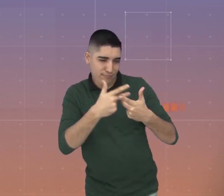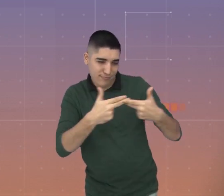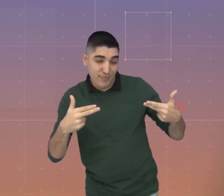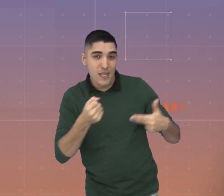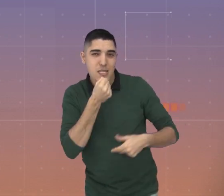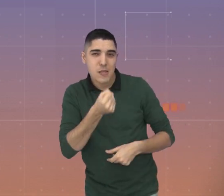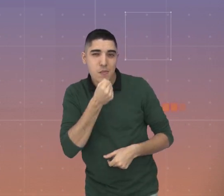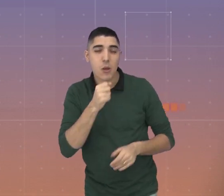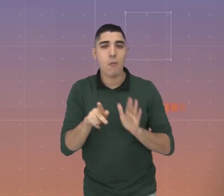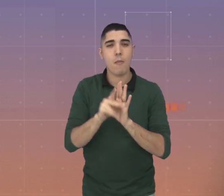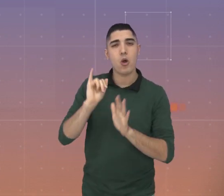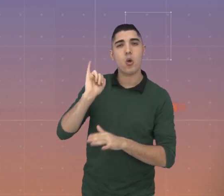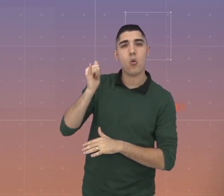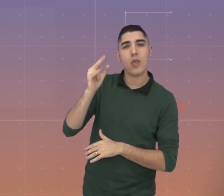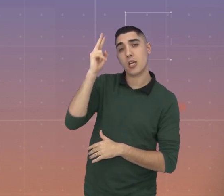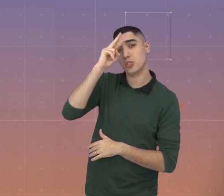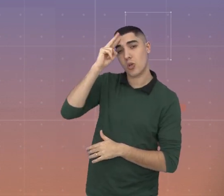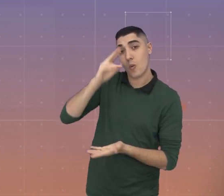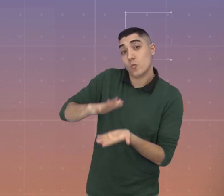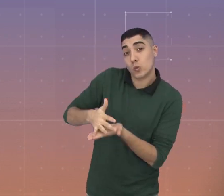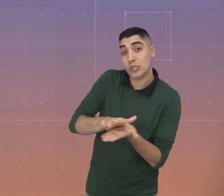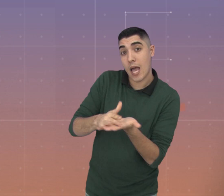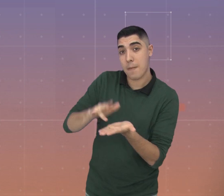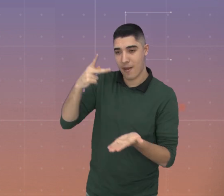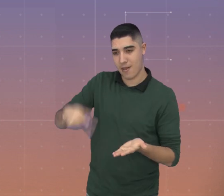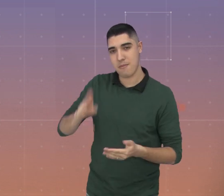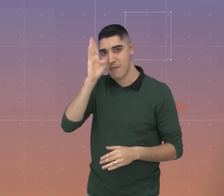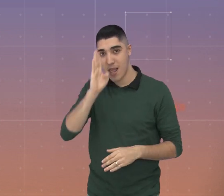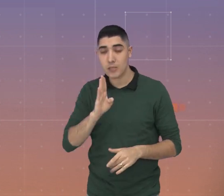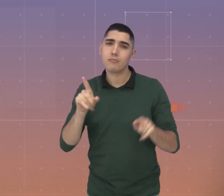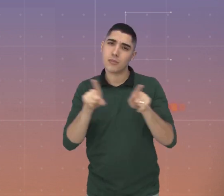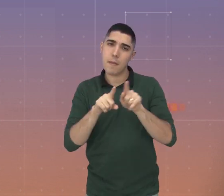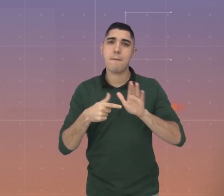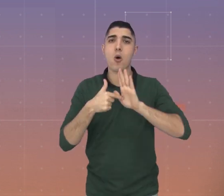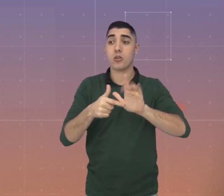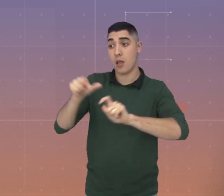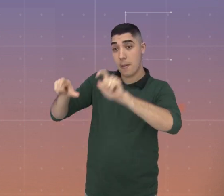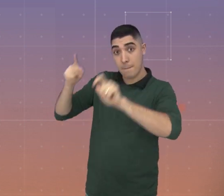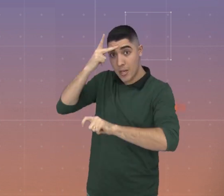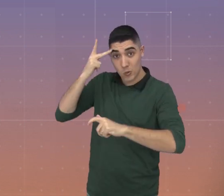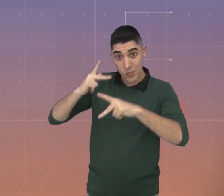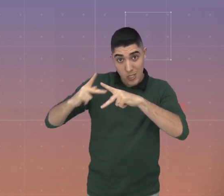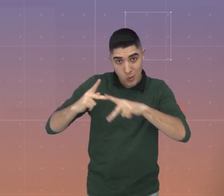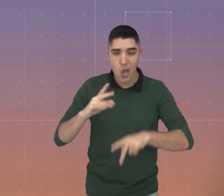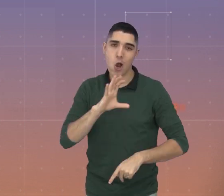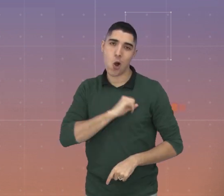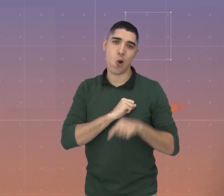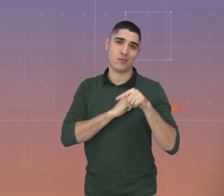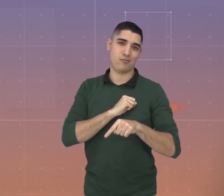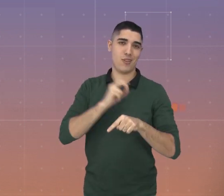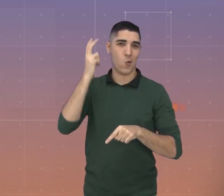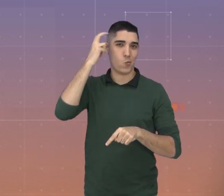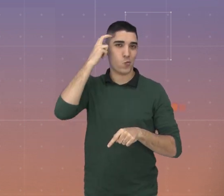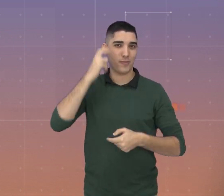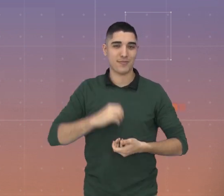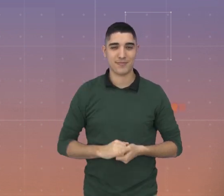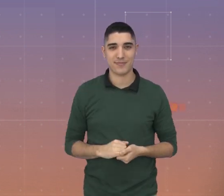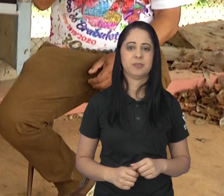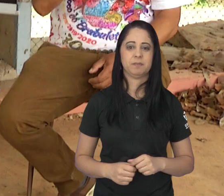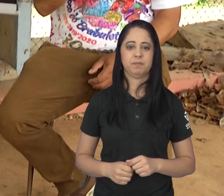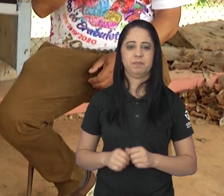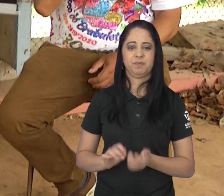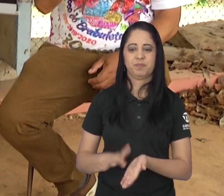uma matéria para contar um pouquinho da história do samba no Brasil, além, é claro, de mostrar joseenses que vivem essa